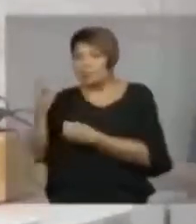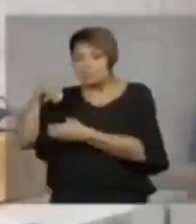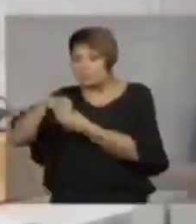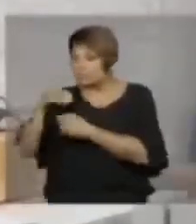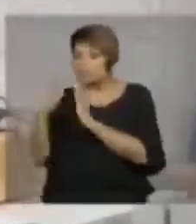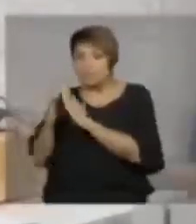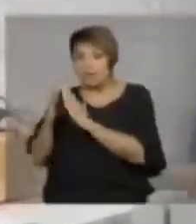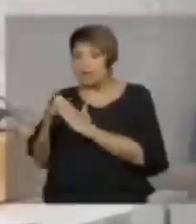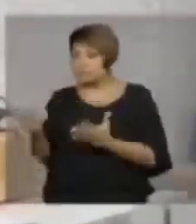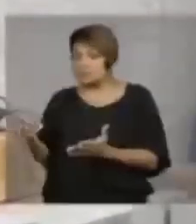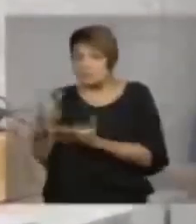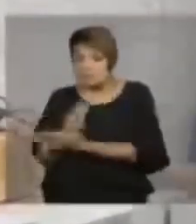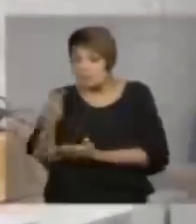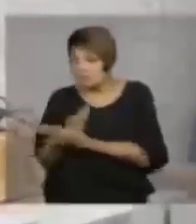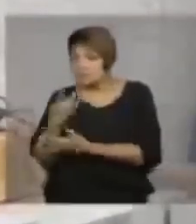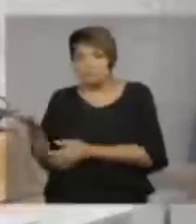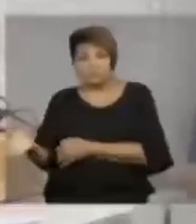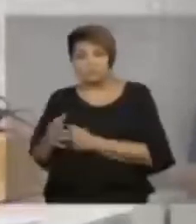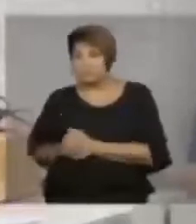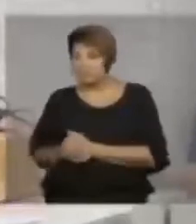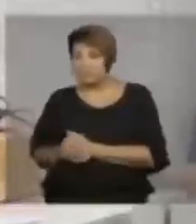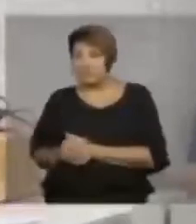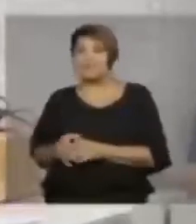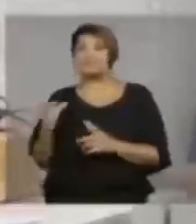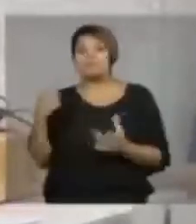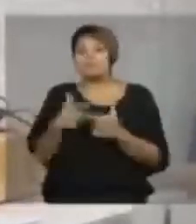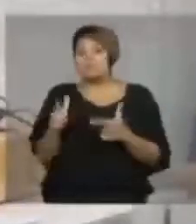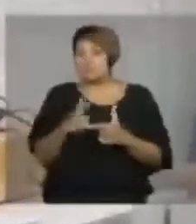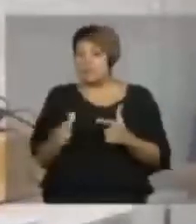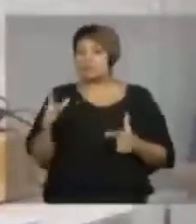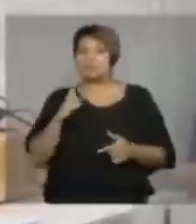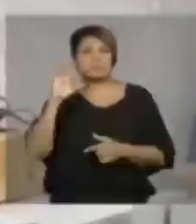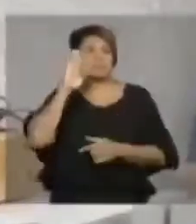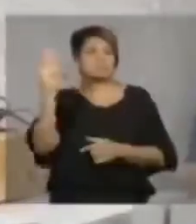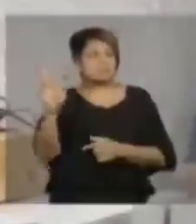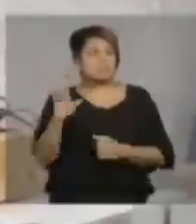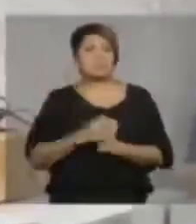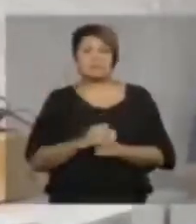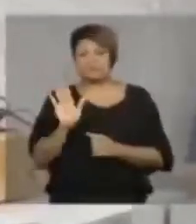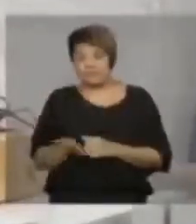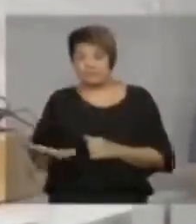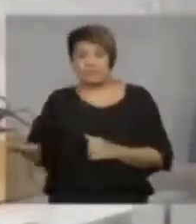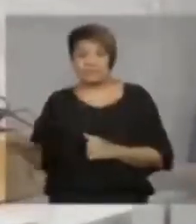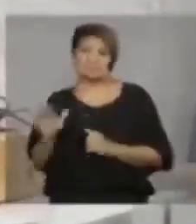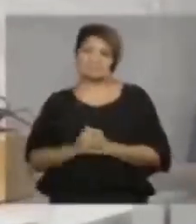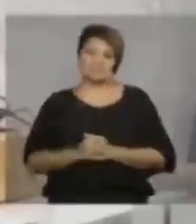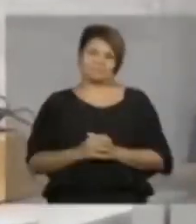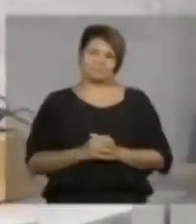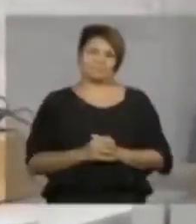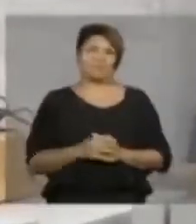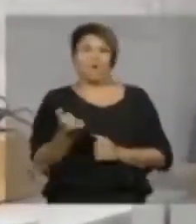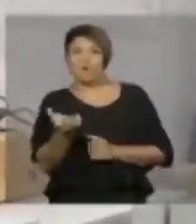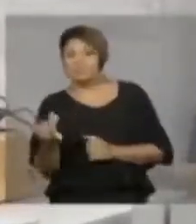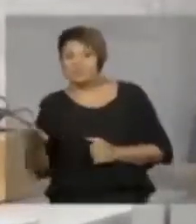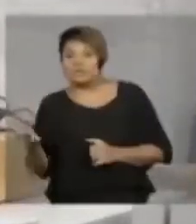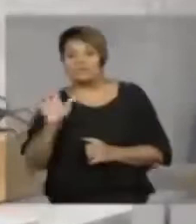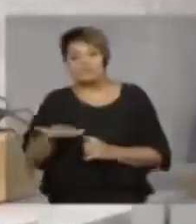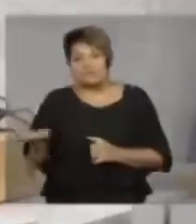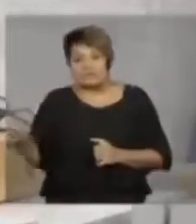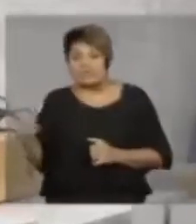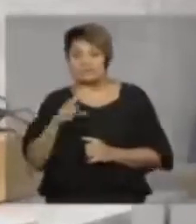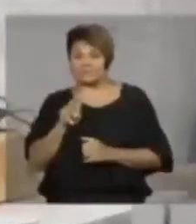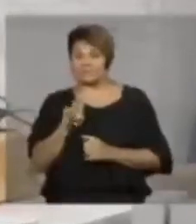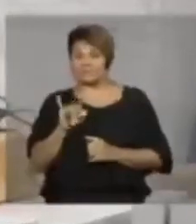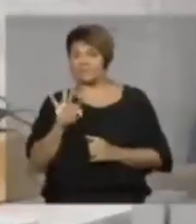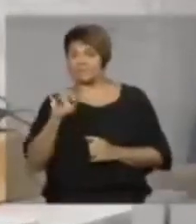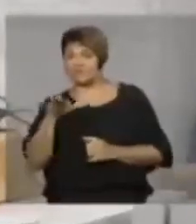também aumentaram muito, e acidentes domésticos atingem principalmente crianças. O número de crianças